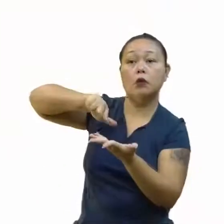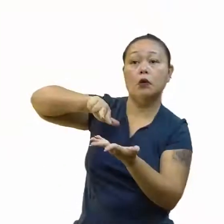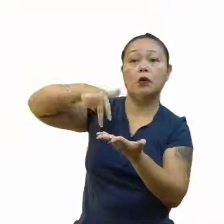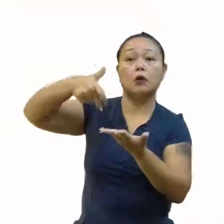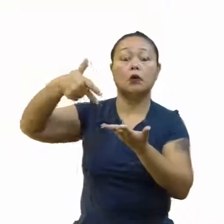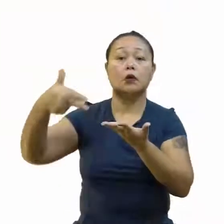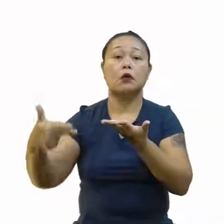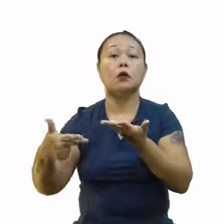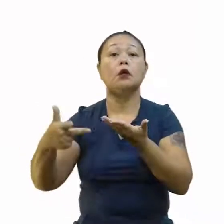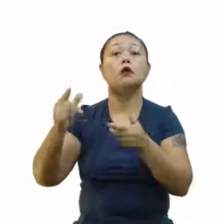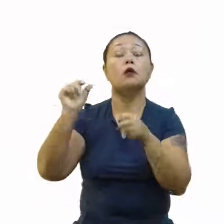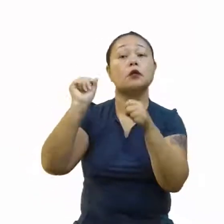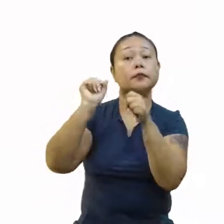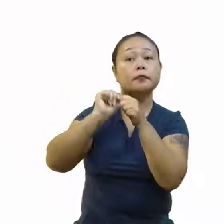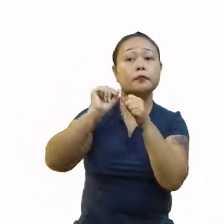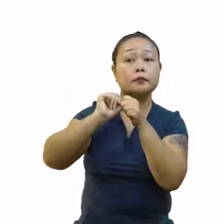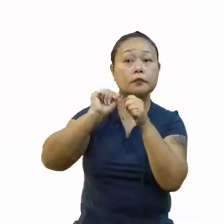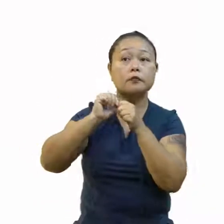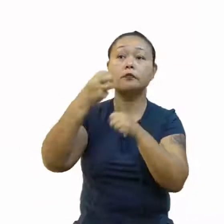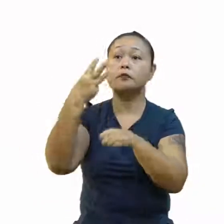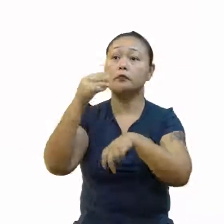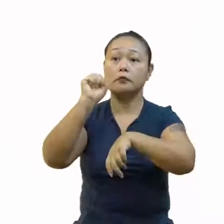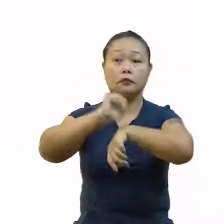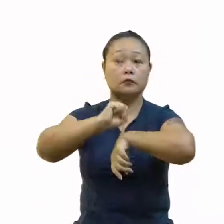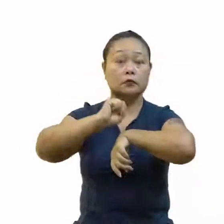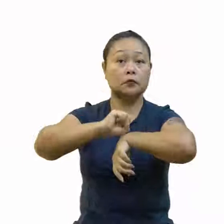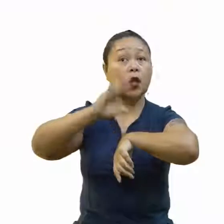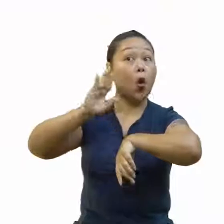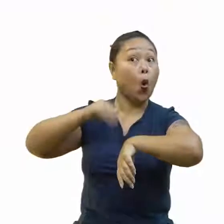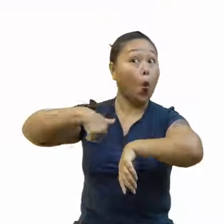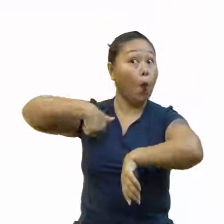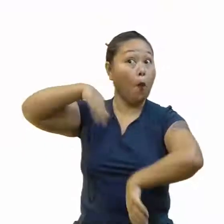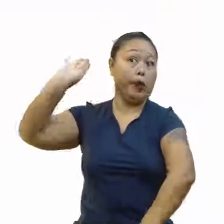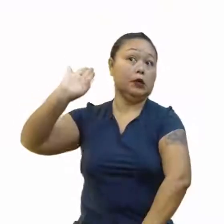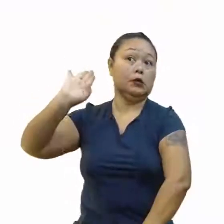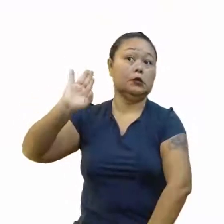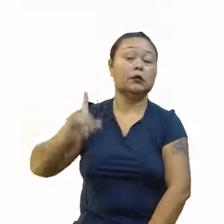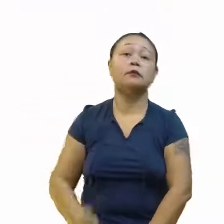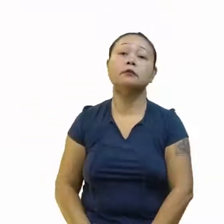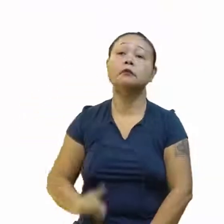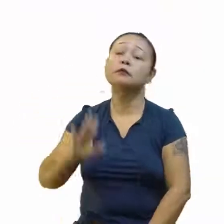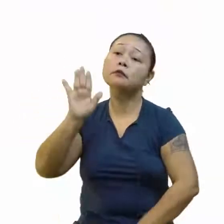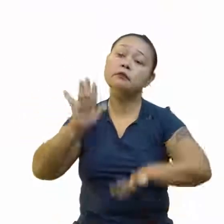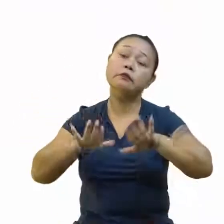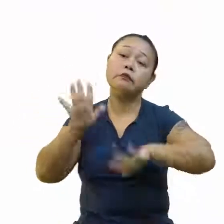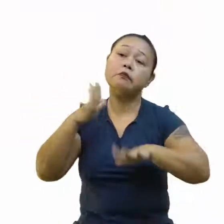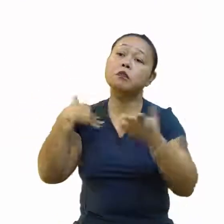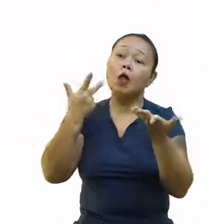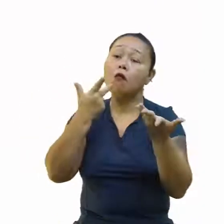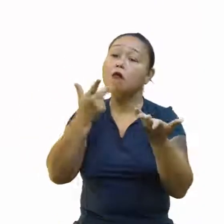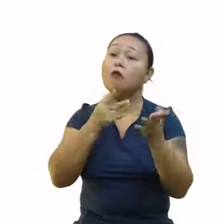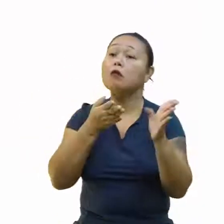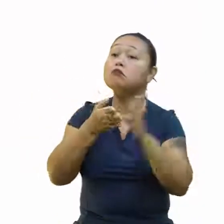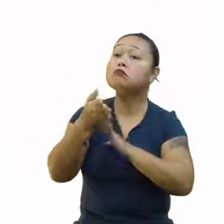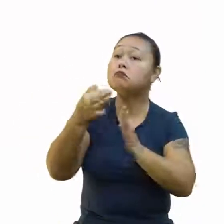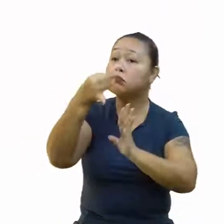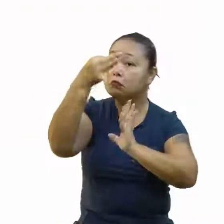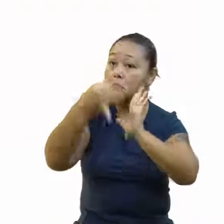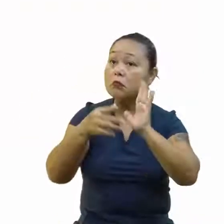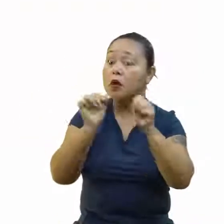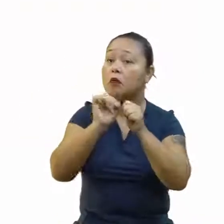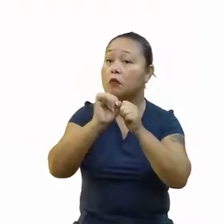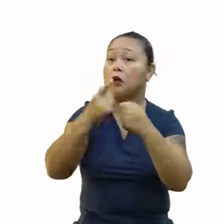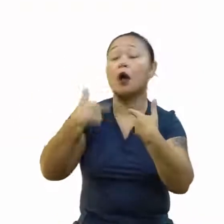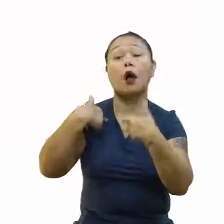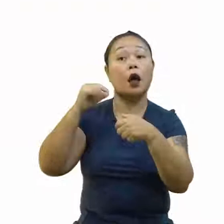ali exercícios de 30 segundos ou mais. Geralmente a gente recomenda o quê? Faça os exercícios